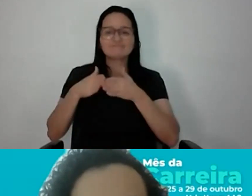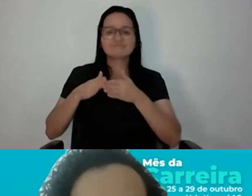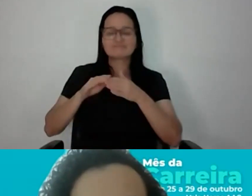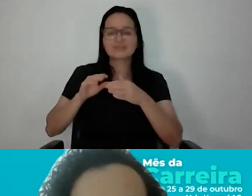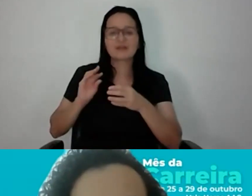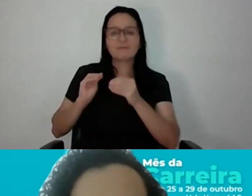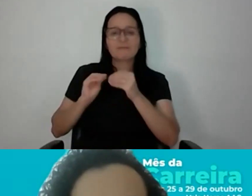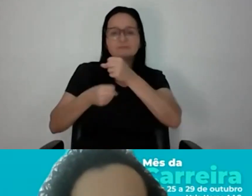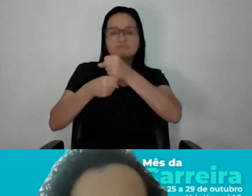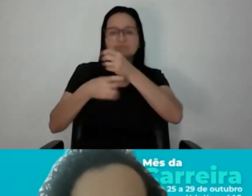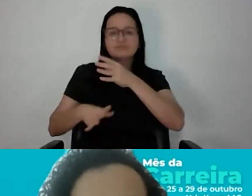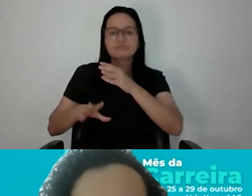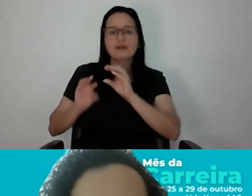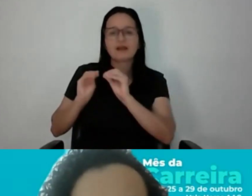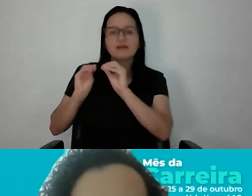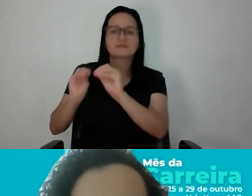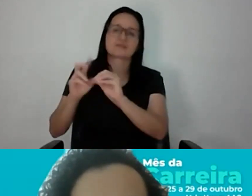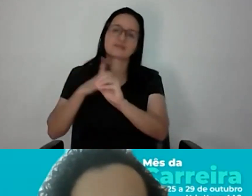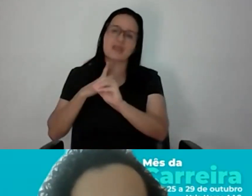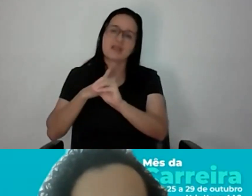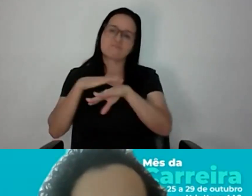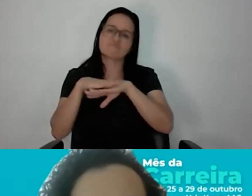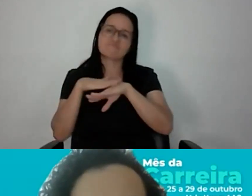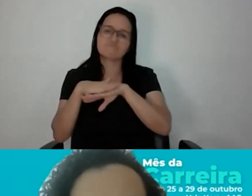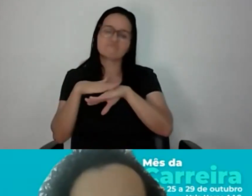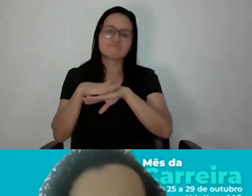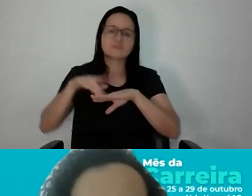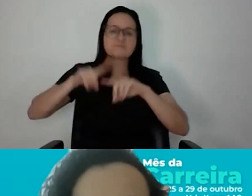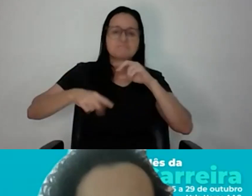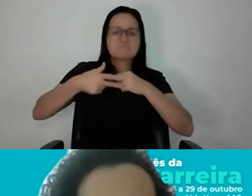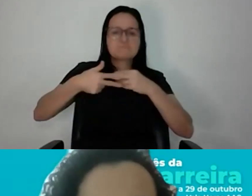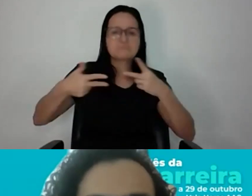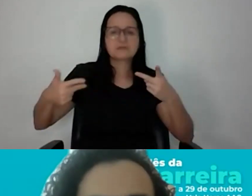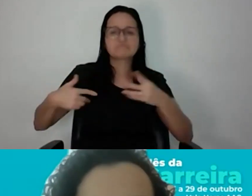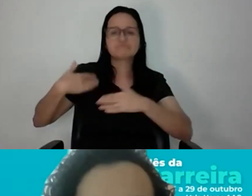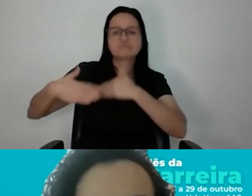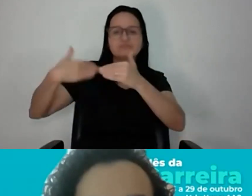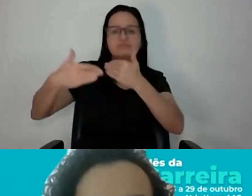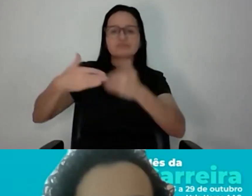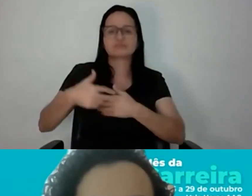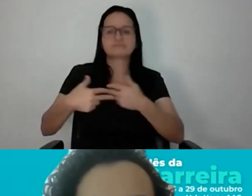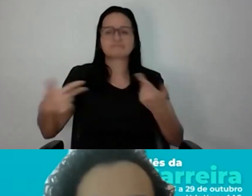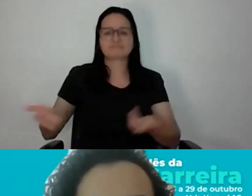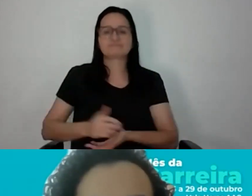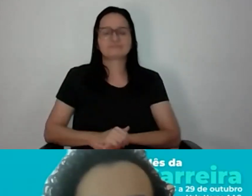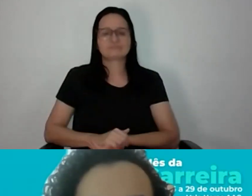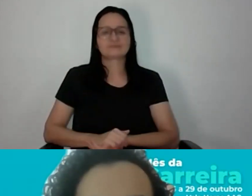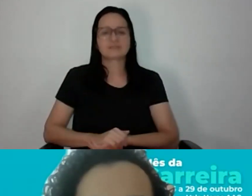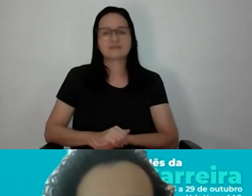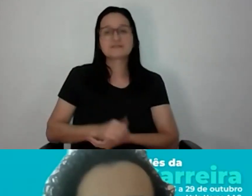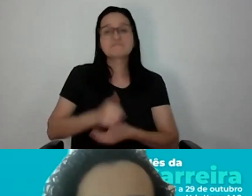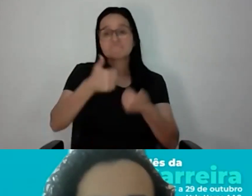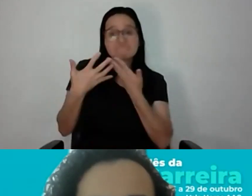quem quiser conversar, seja para conteúdo, seja para falar de carreira, e com certeza contem conosco para os próximos